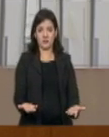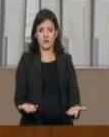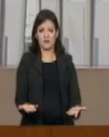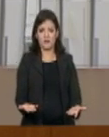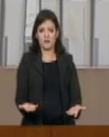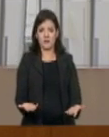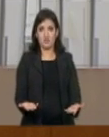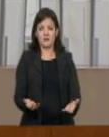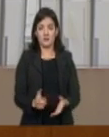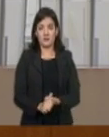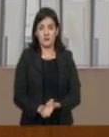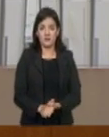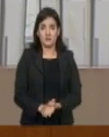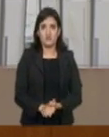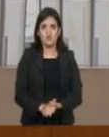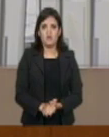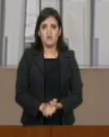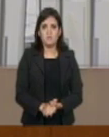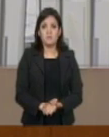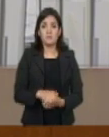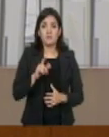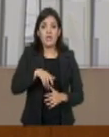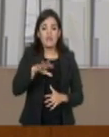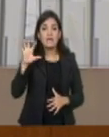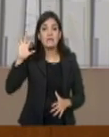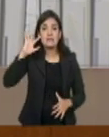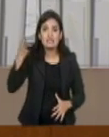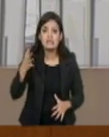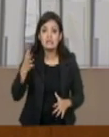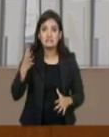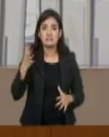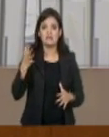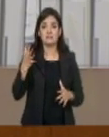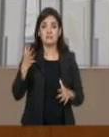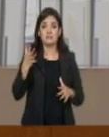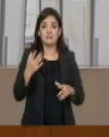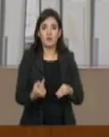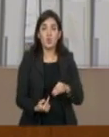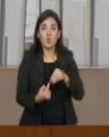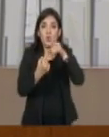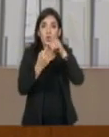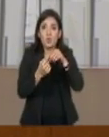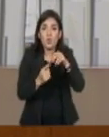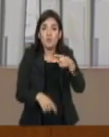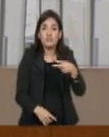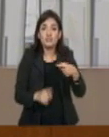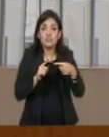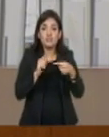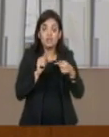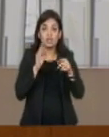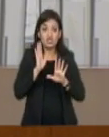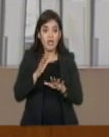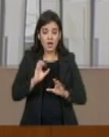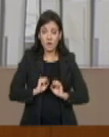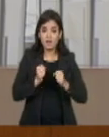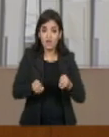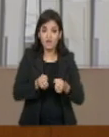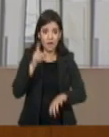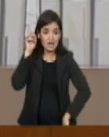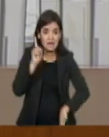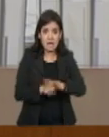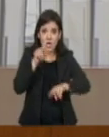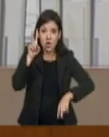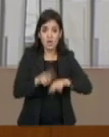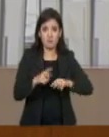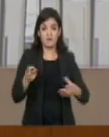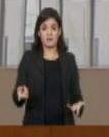Lúcia. Aqui é decisão em única instância, que eu defendo já em execução imediata. E